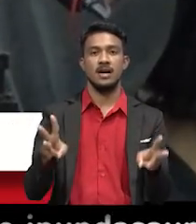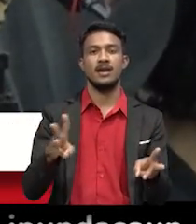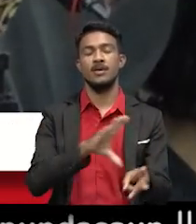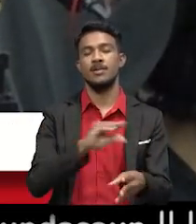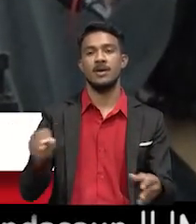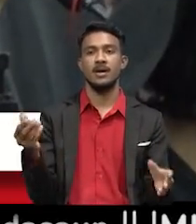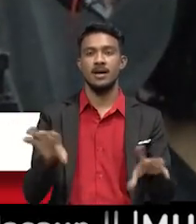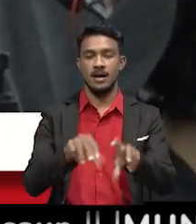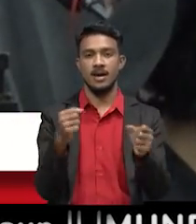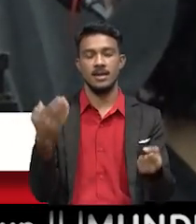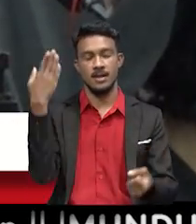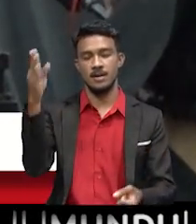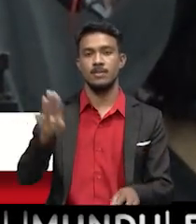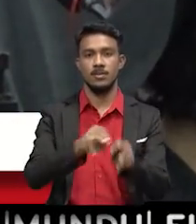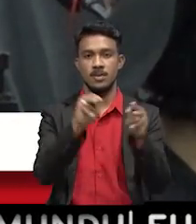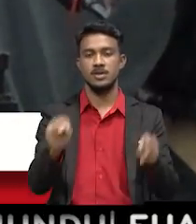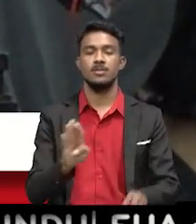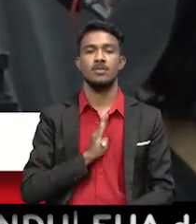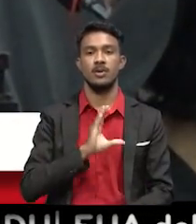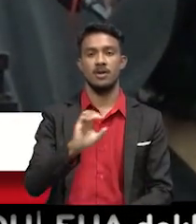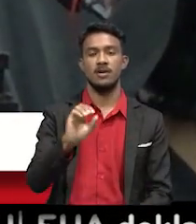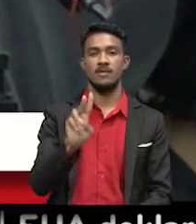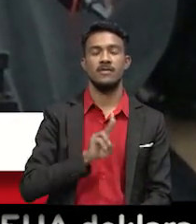dia doko ami venilale to keras.